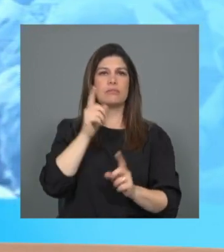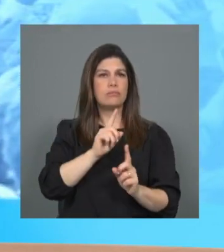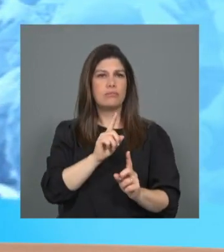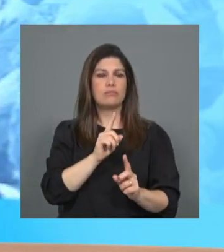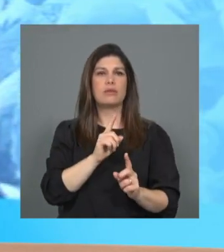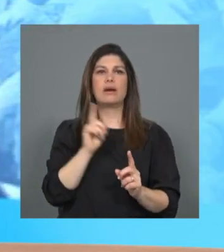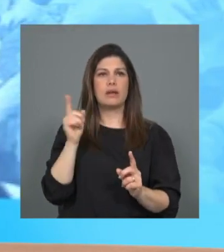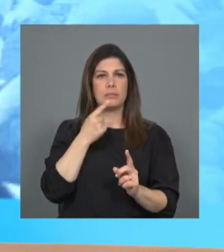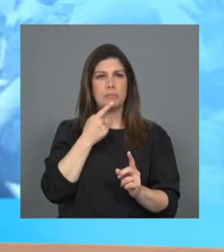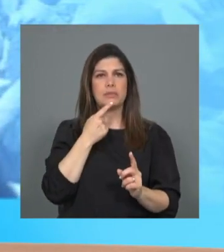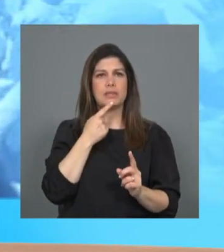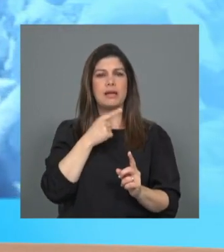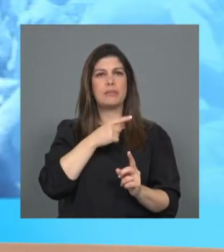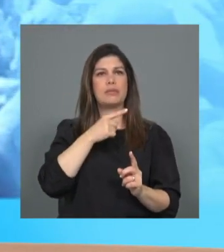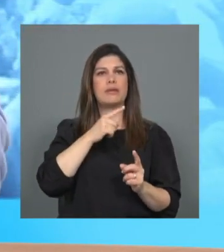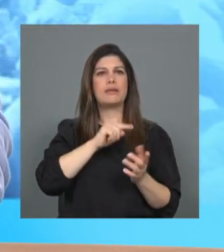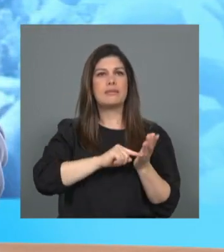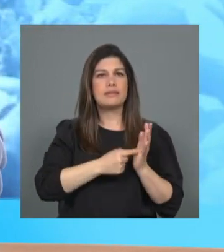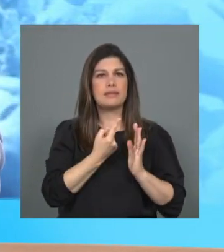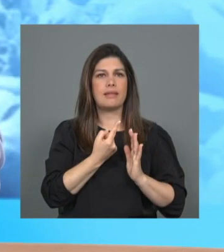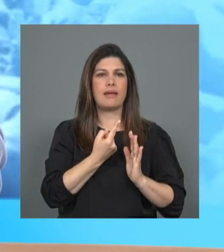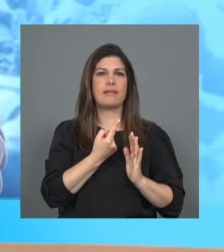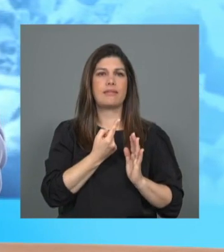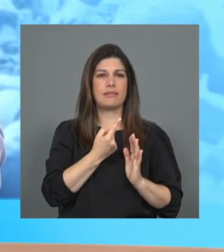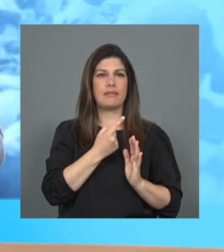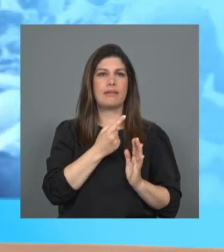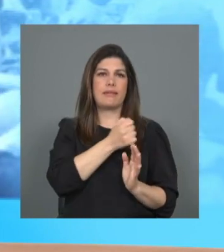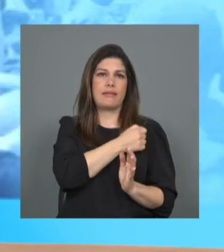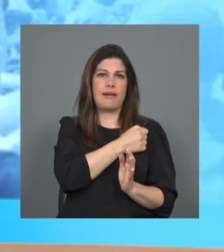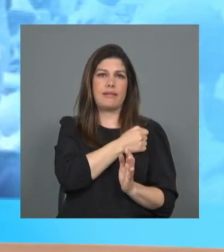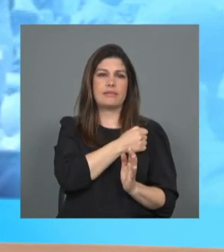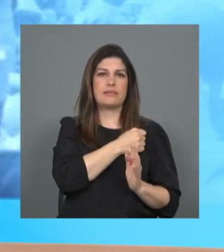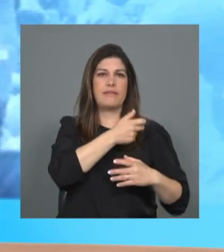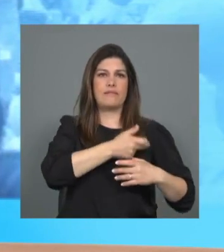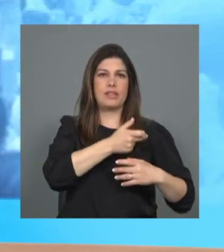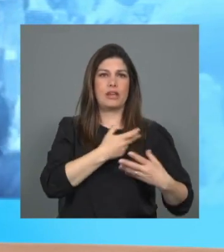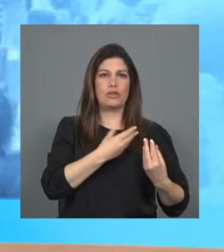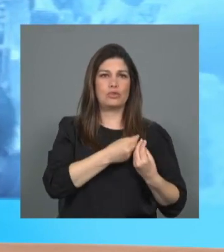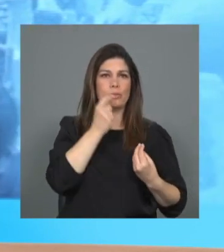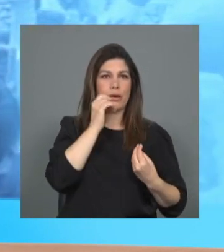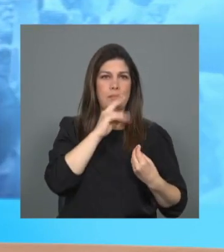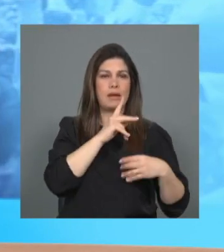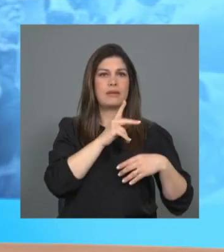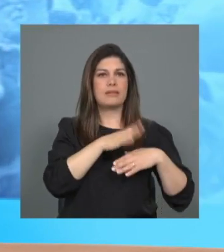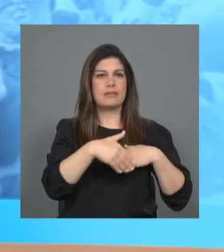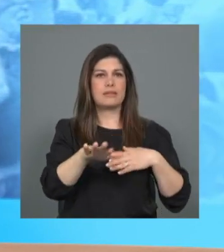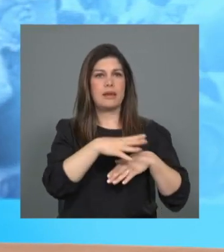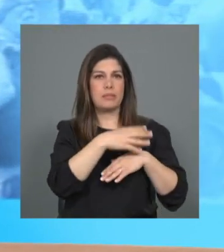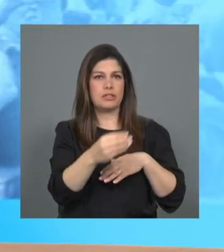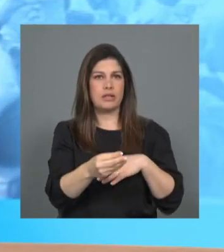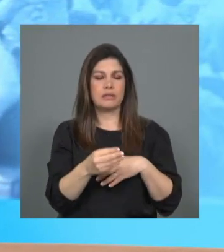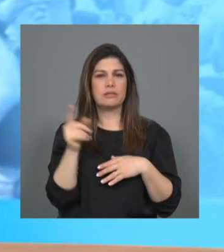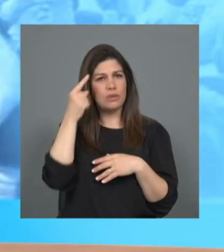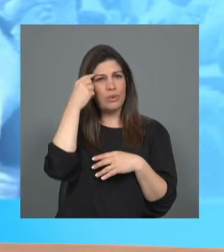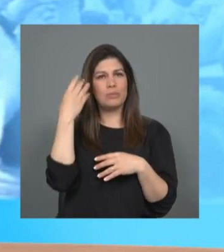de entroncar toda esta vida familiar desde jovens. E também o itinerário de preparação para o matrimónio toca muito na necessidade de desde jovens começar a falar nisto.